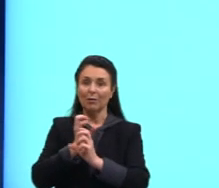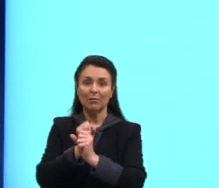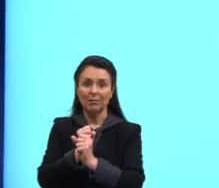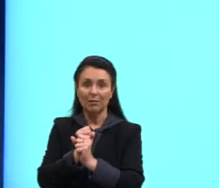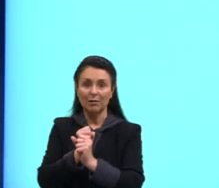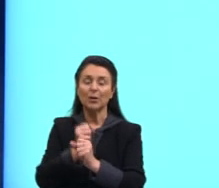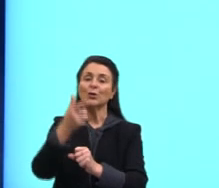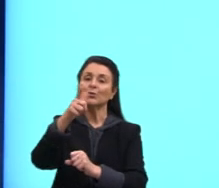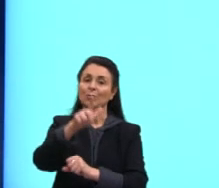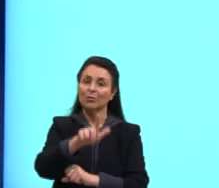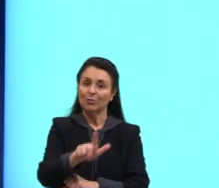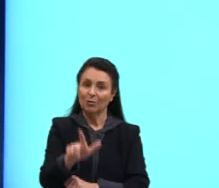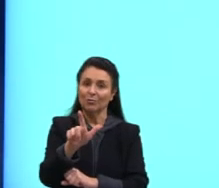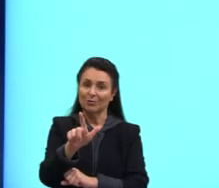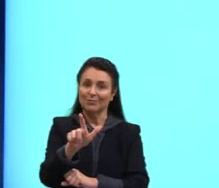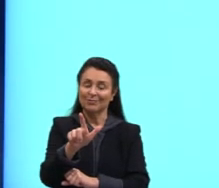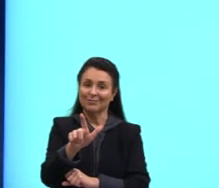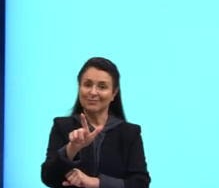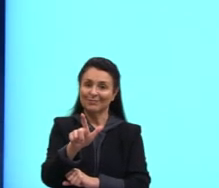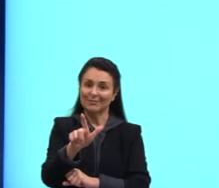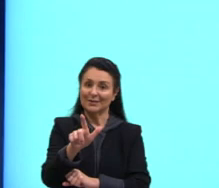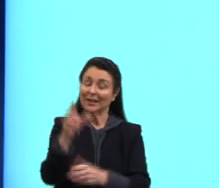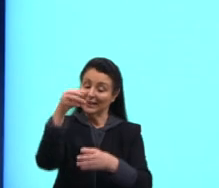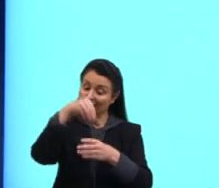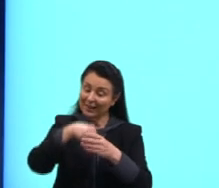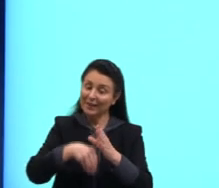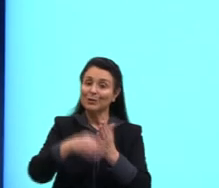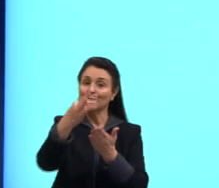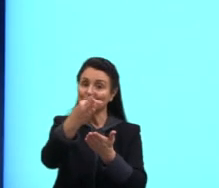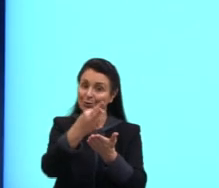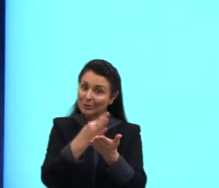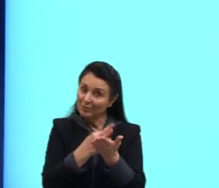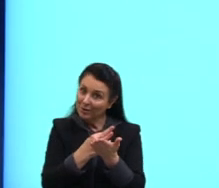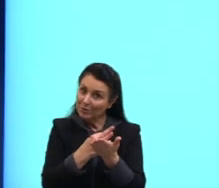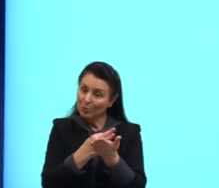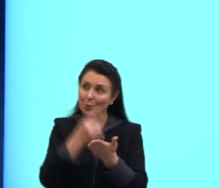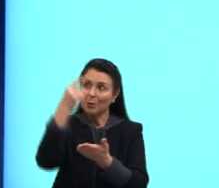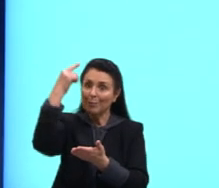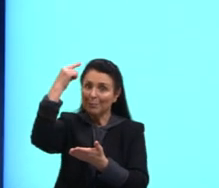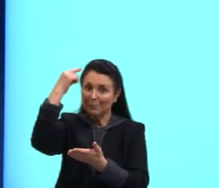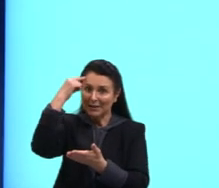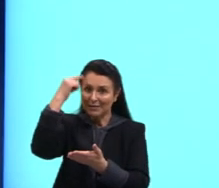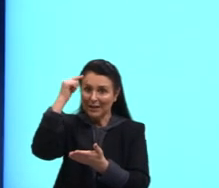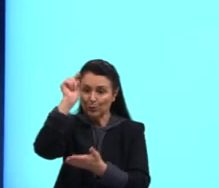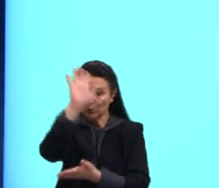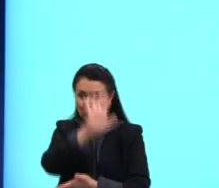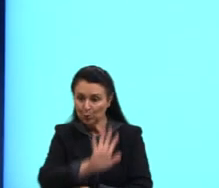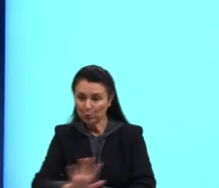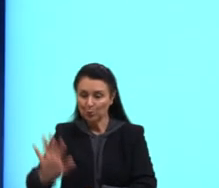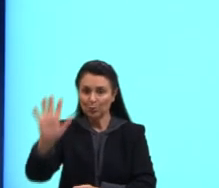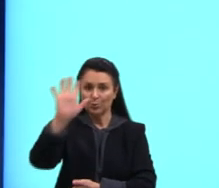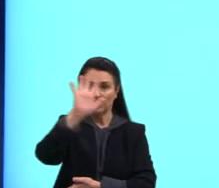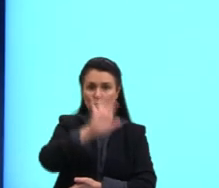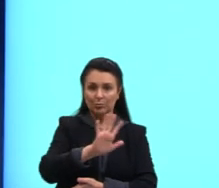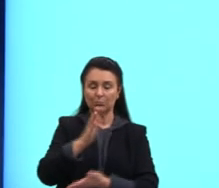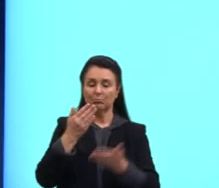mais uma vez como eu faço parte do texto né nesse texto pensado que ela totalidade